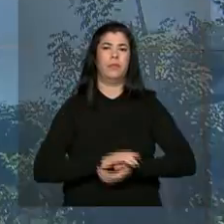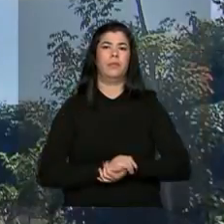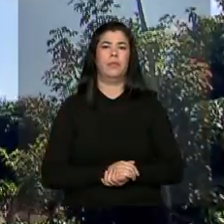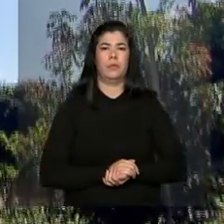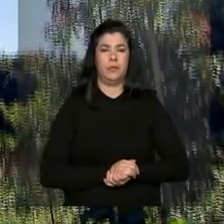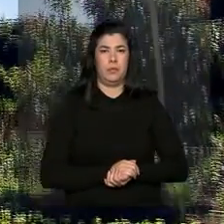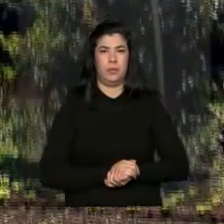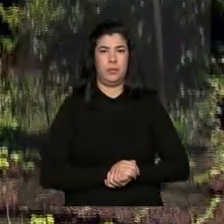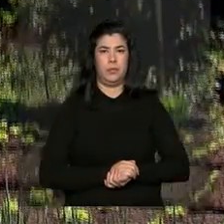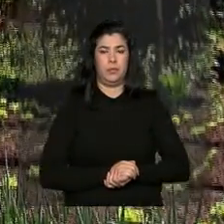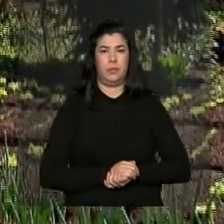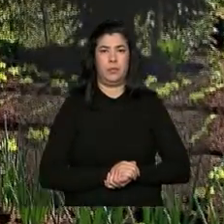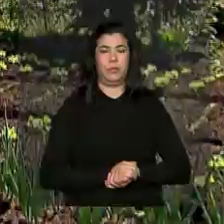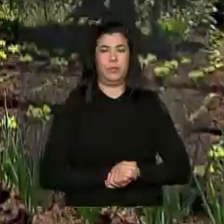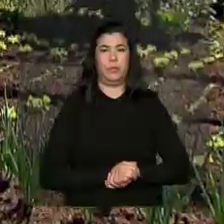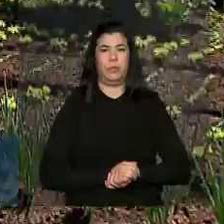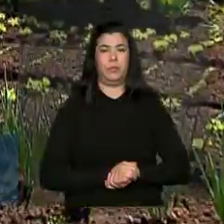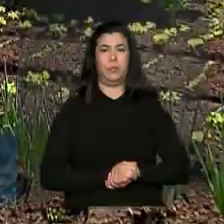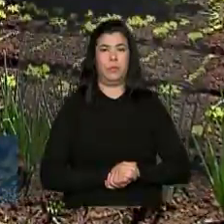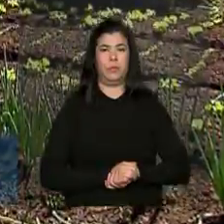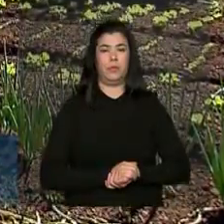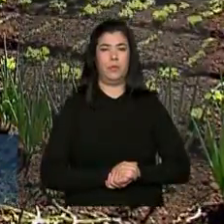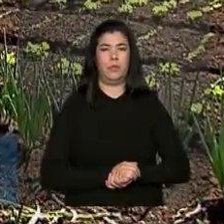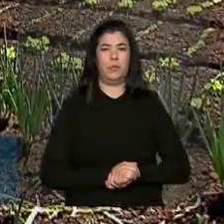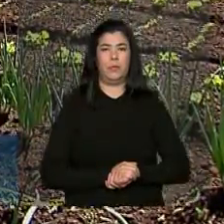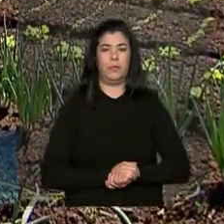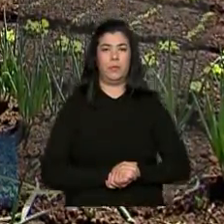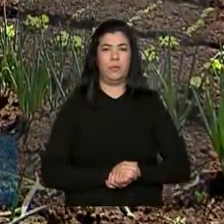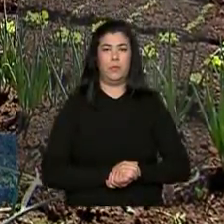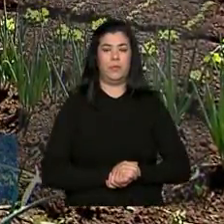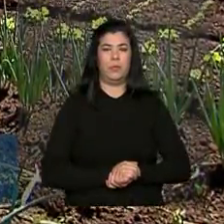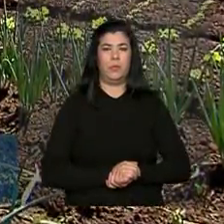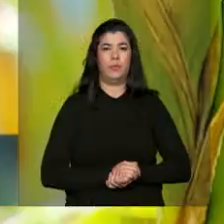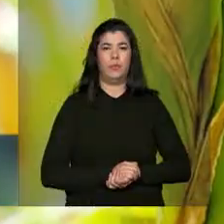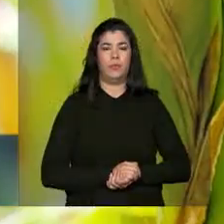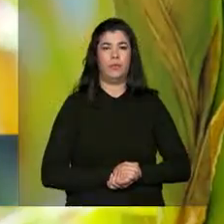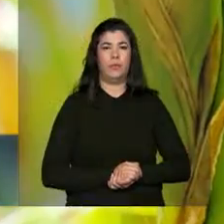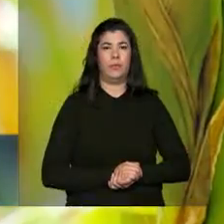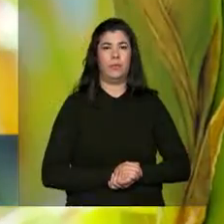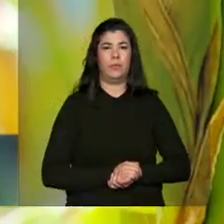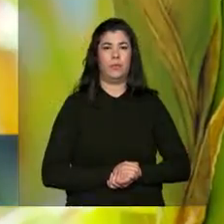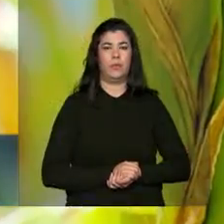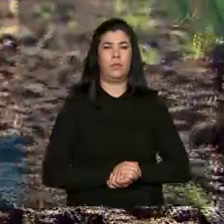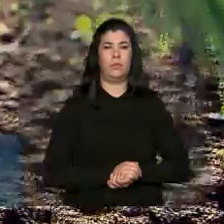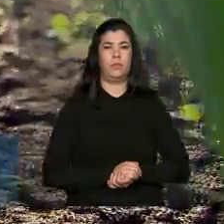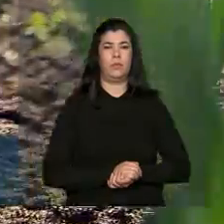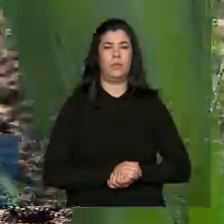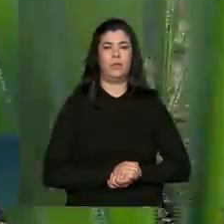Música.